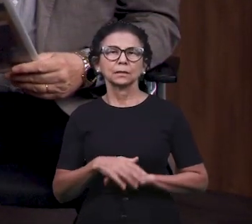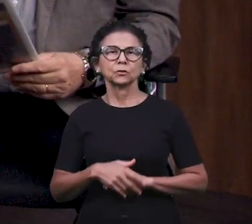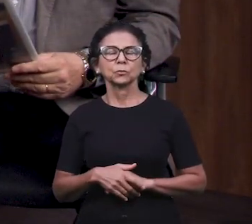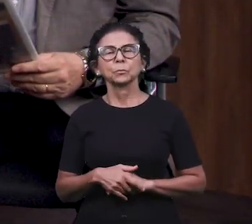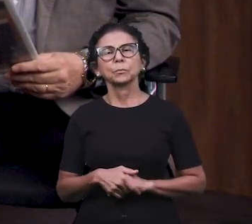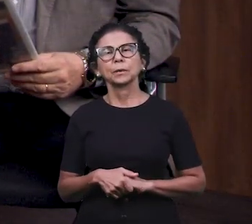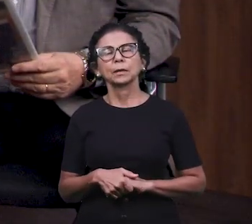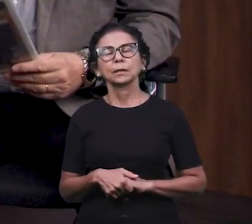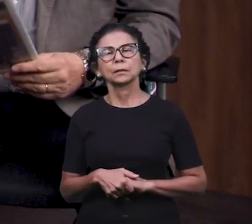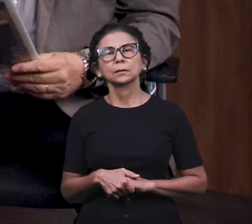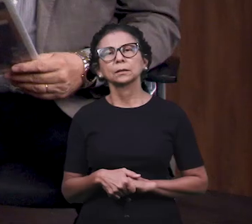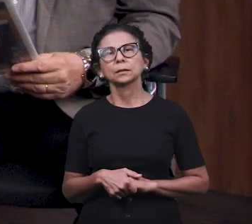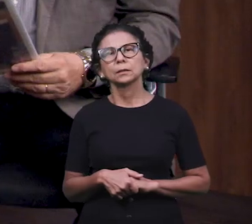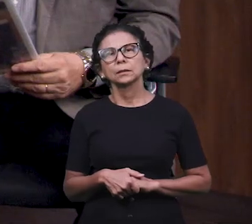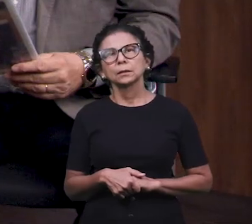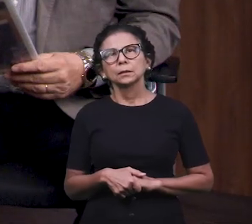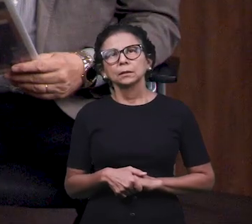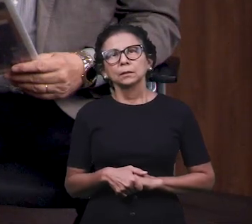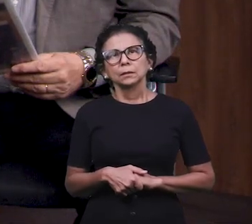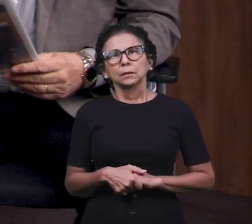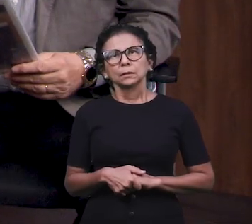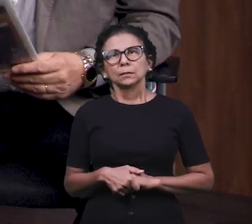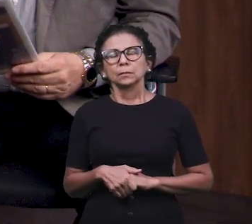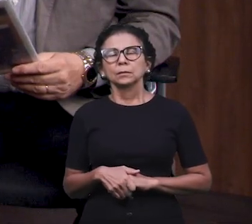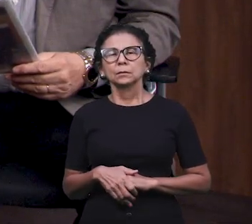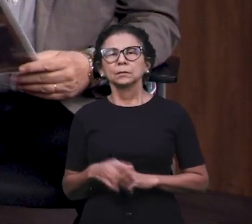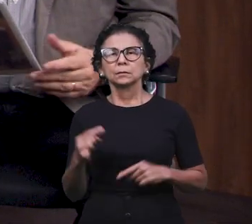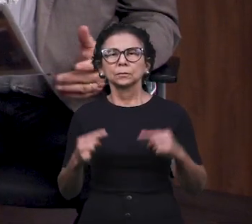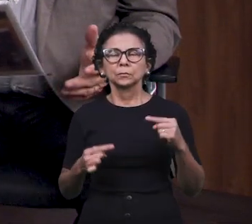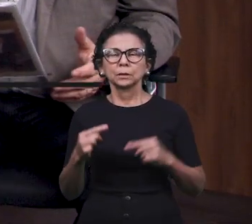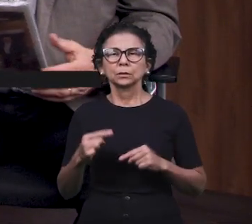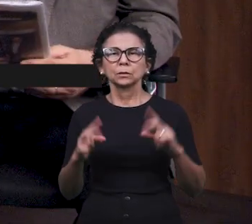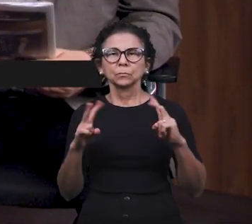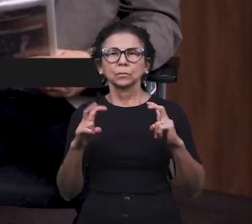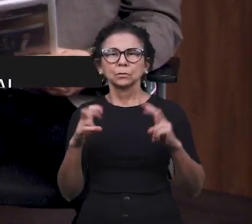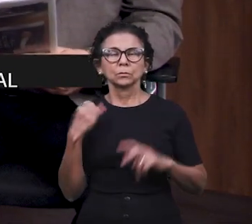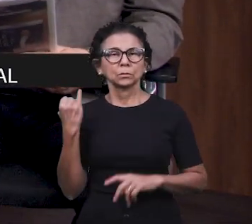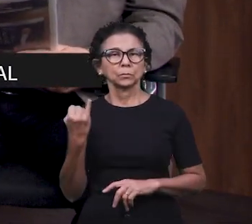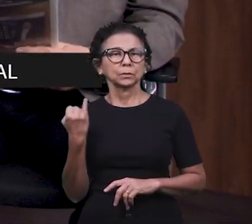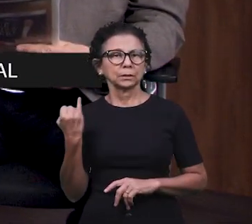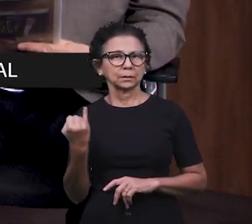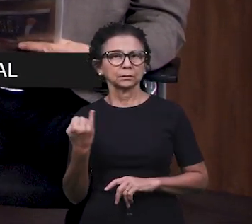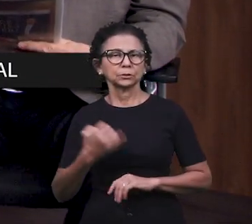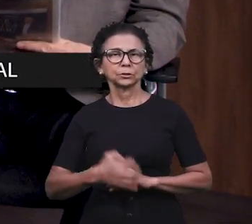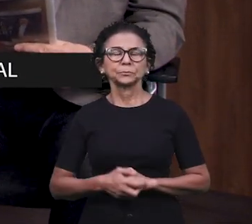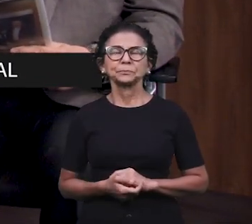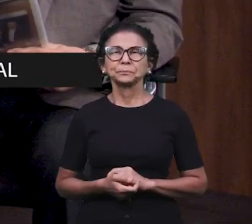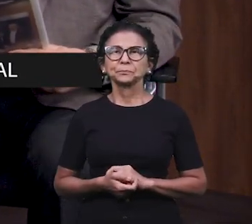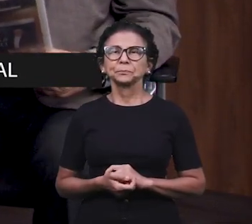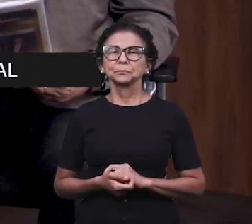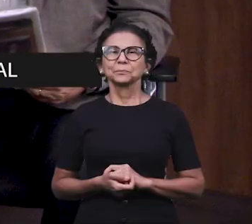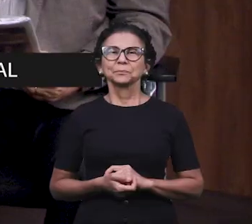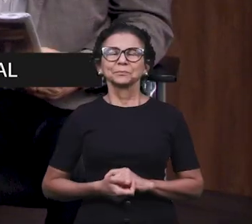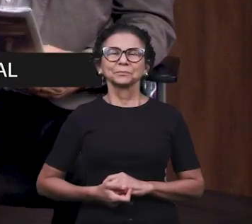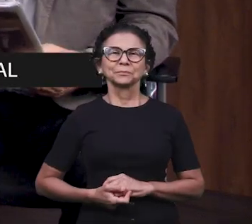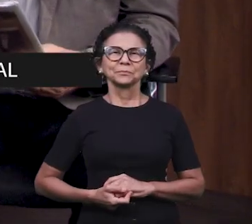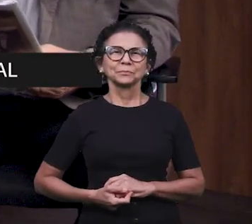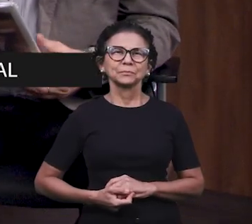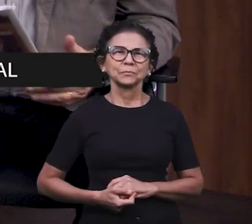com os irmãos no programa da TV Manaim. E aproveitando, né, pastor Miguel, já começando o programa,